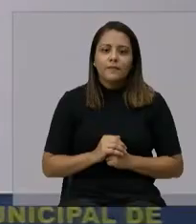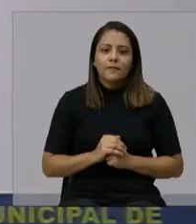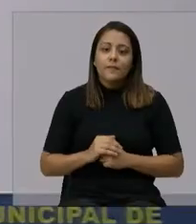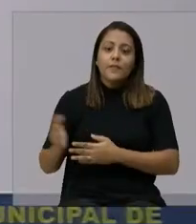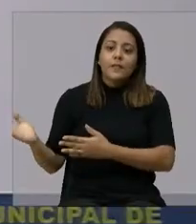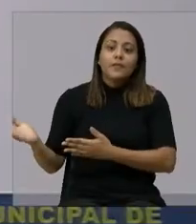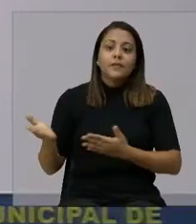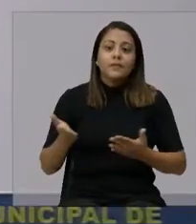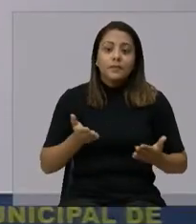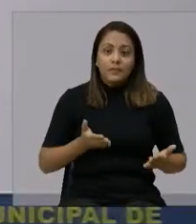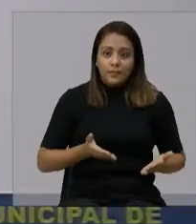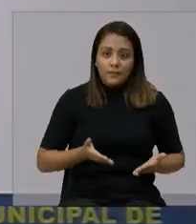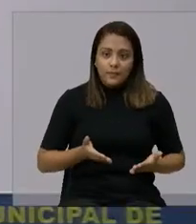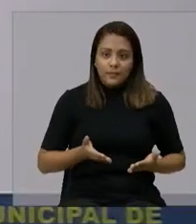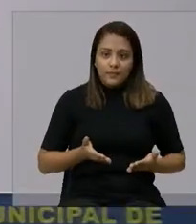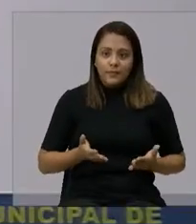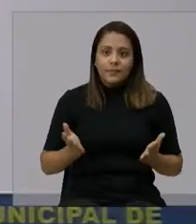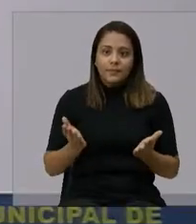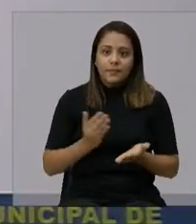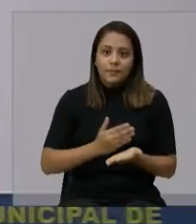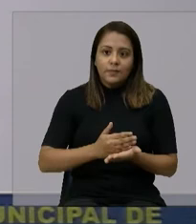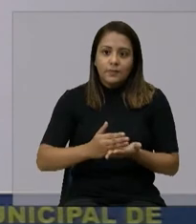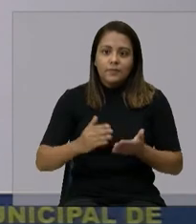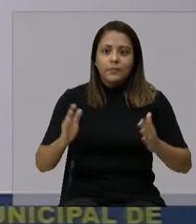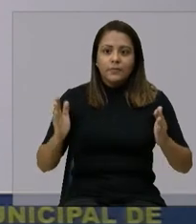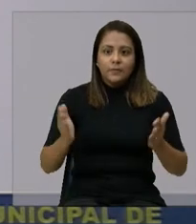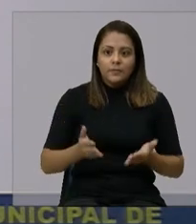Reaberta a presente sessão.